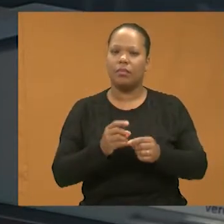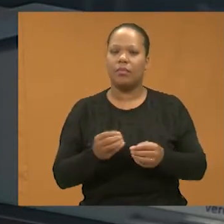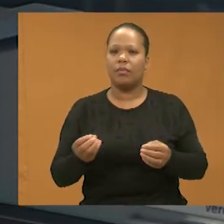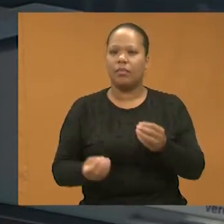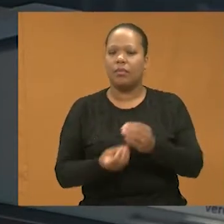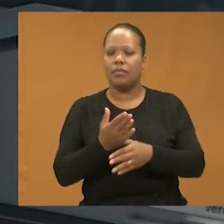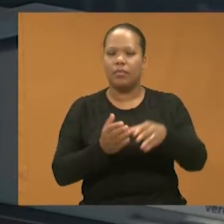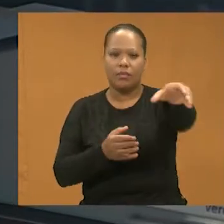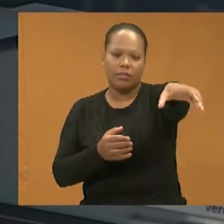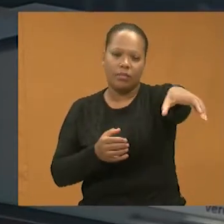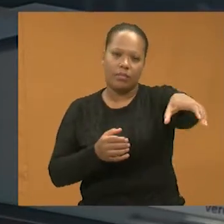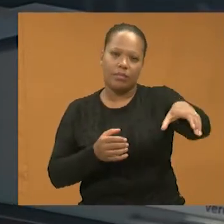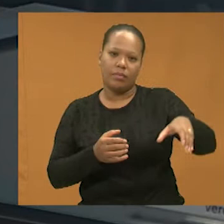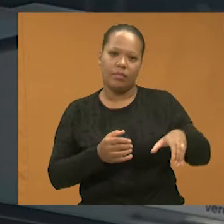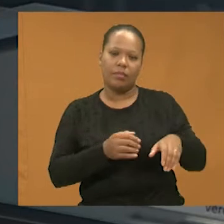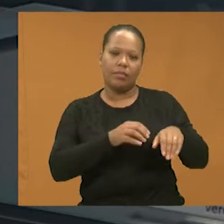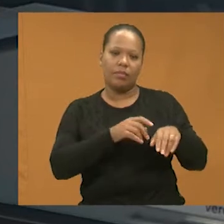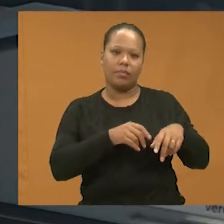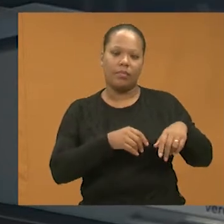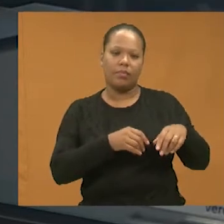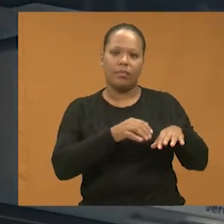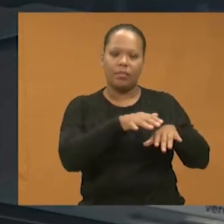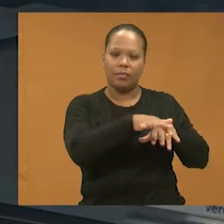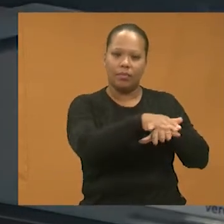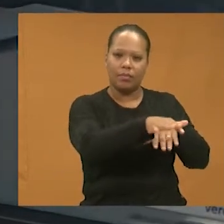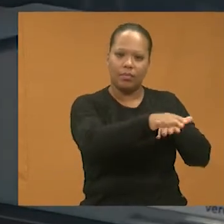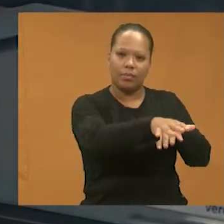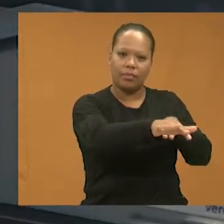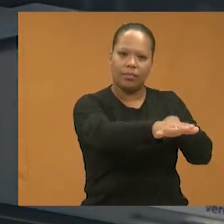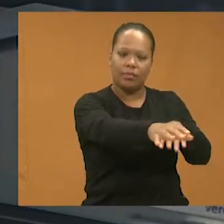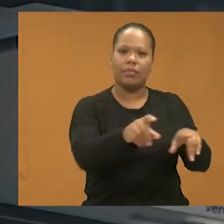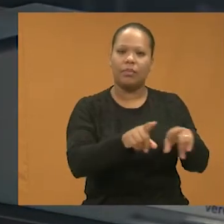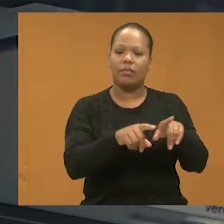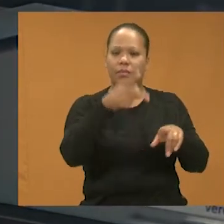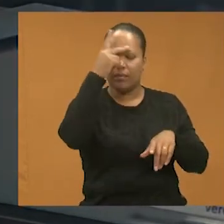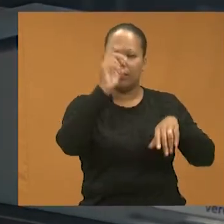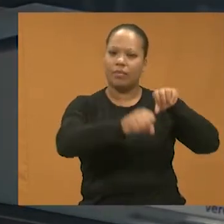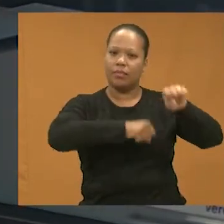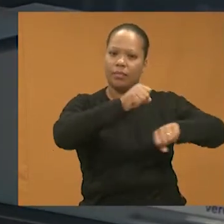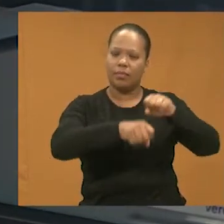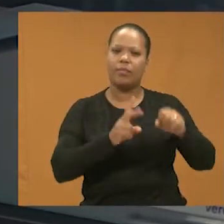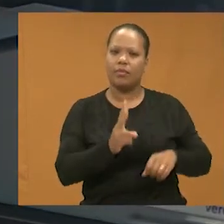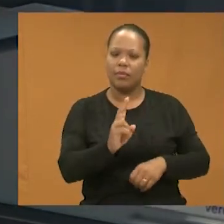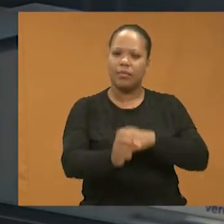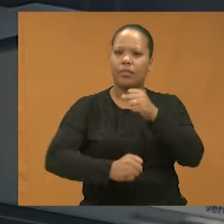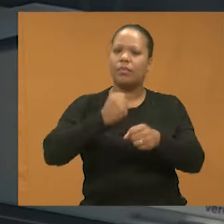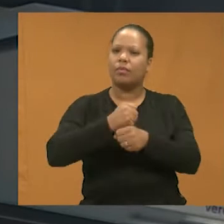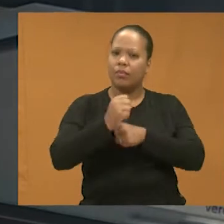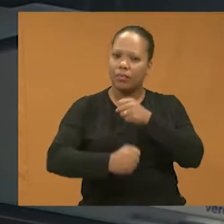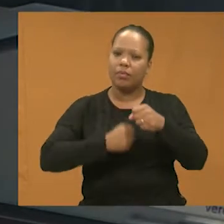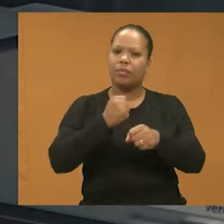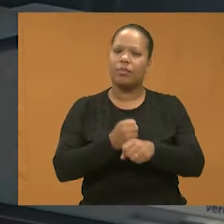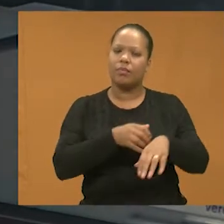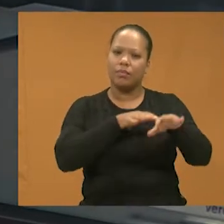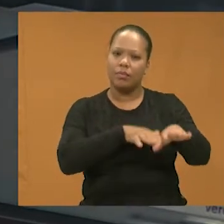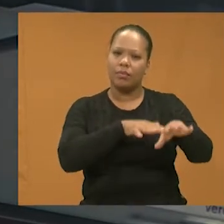para dar assim mais um pouco de segurança a esses pedestres, a esses ciclistas que fazem todo ano aí, né, essa